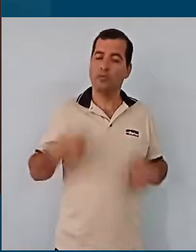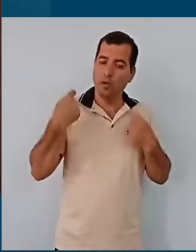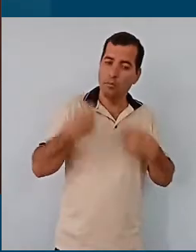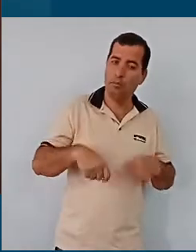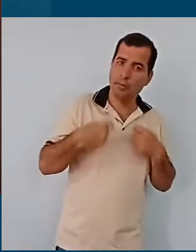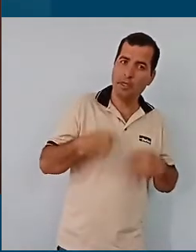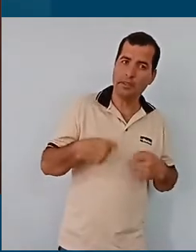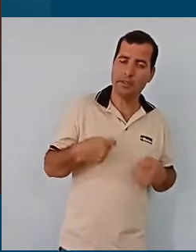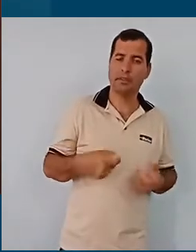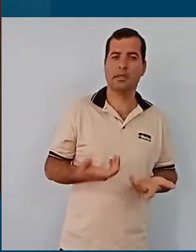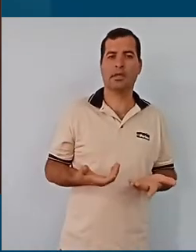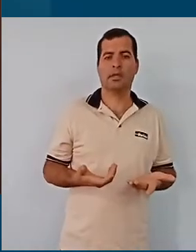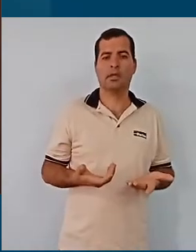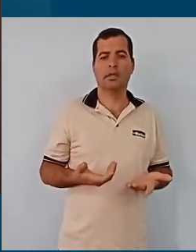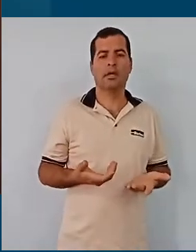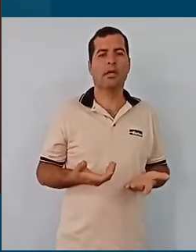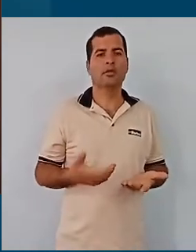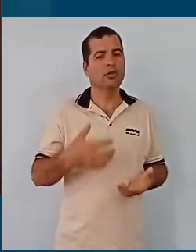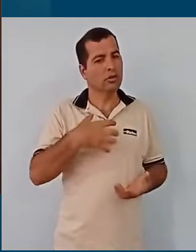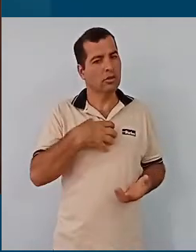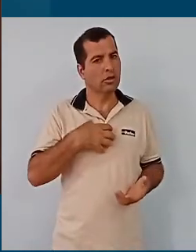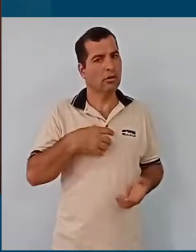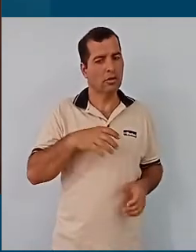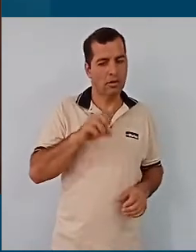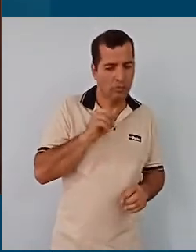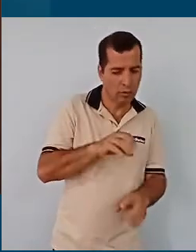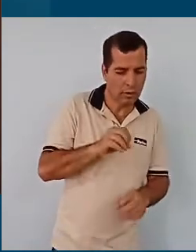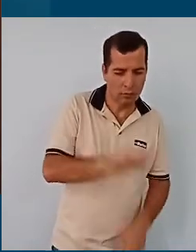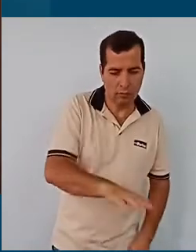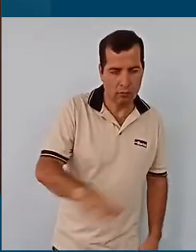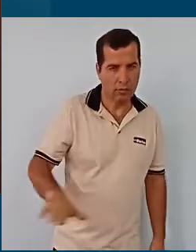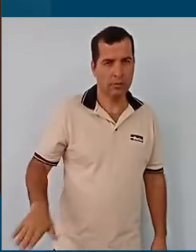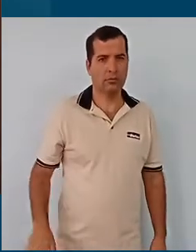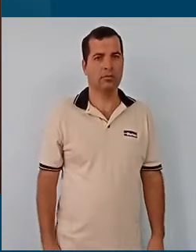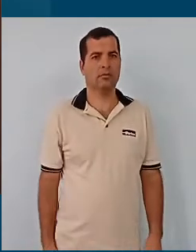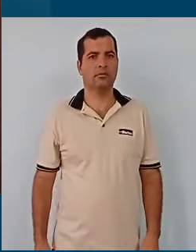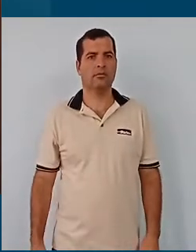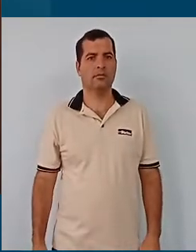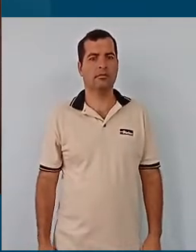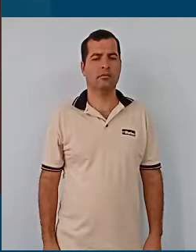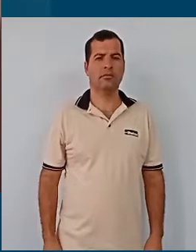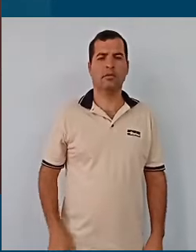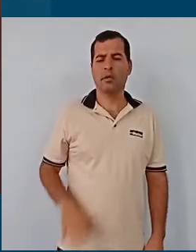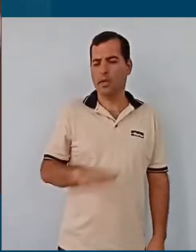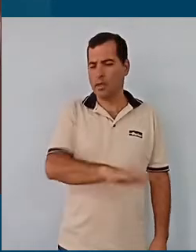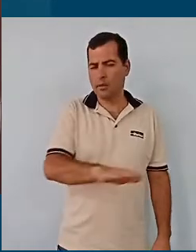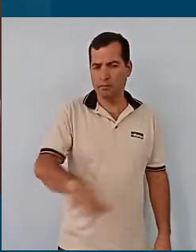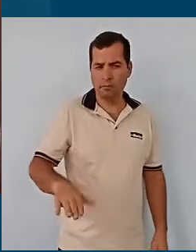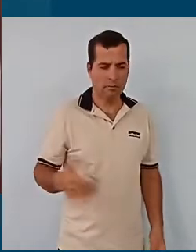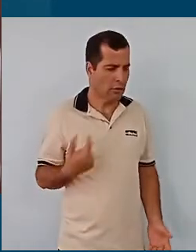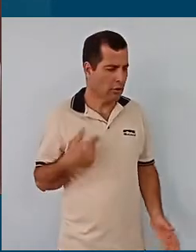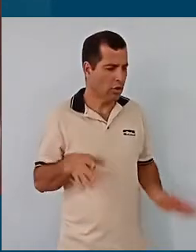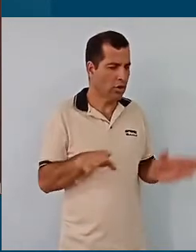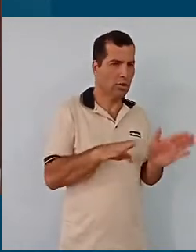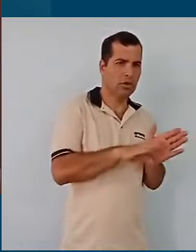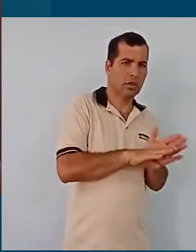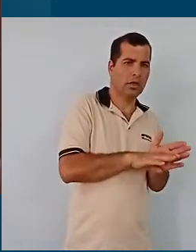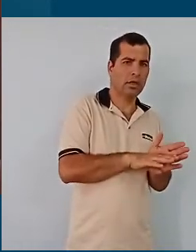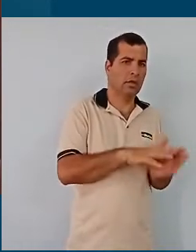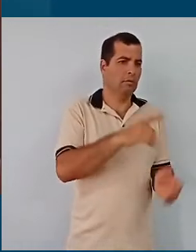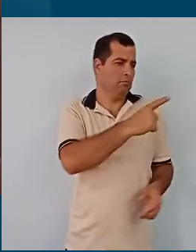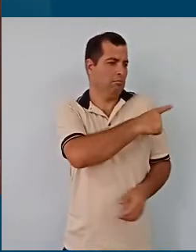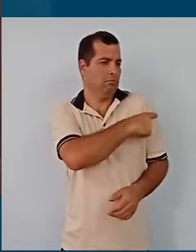e deve esperar da educação infantil. Como é que essa criança chega pronta para o ensino